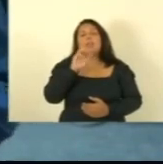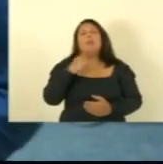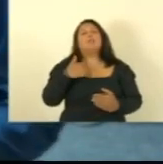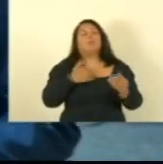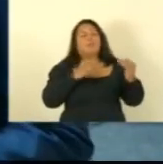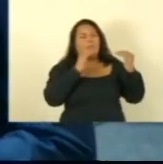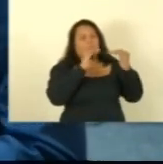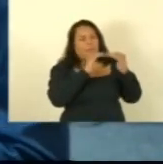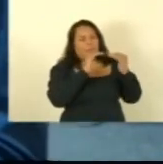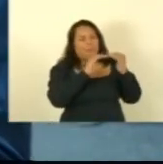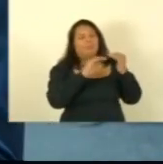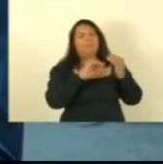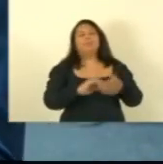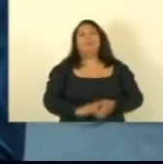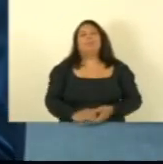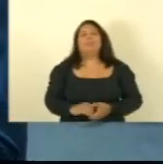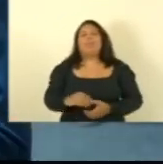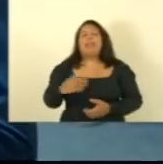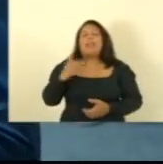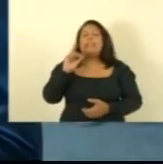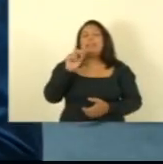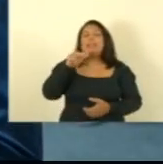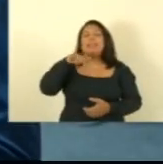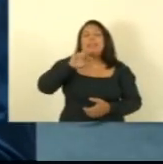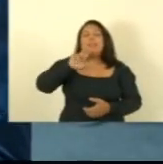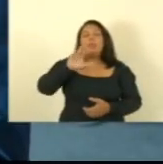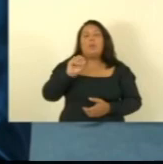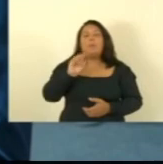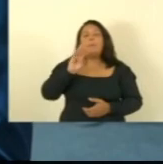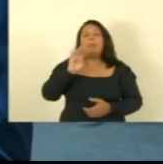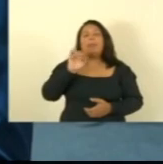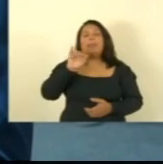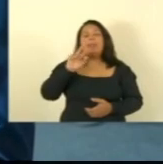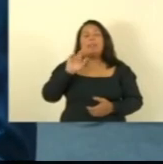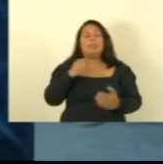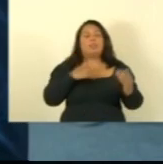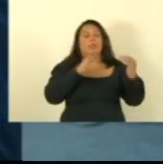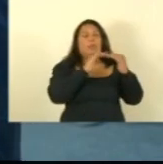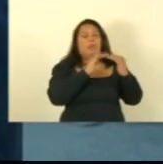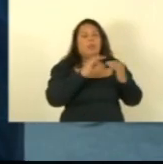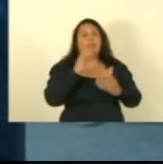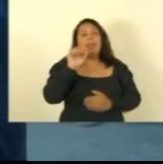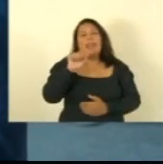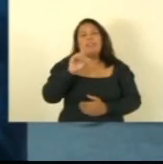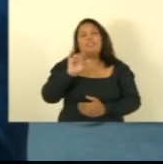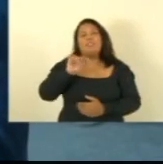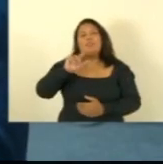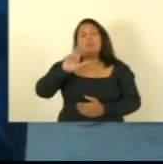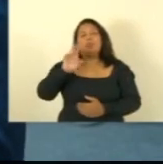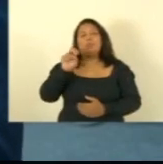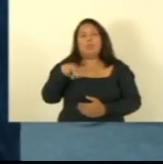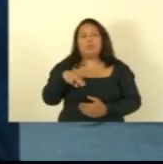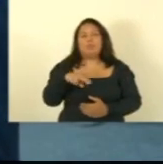Obrigado, deputado engenheiro Zé Esmeraldo, com relator. Deputado Danilo Baense. Deputado Danilo, com relator. Deputado Adilson,